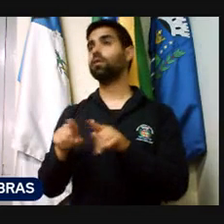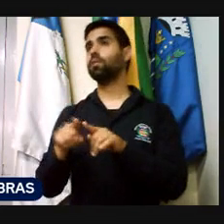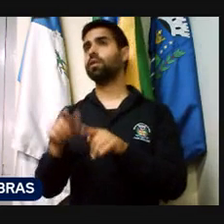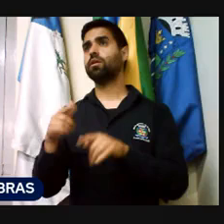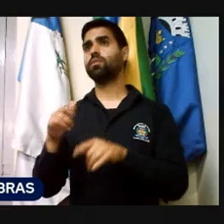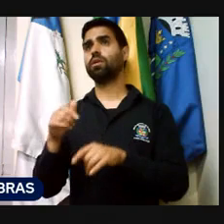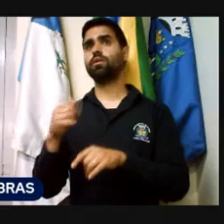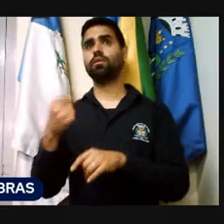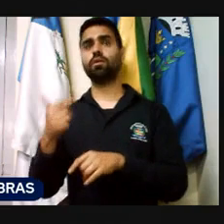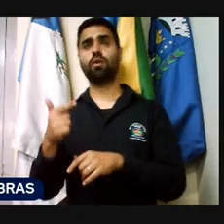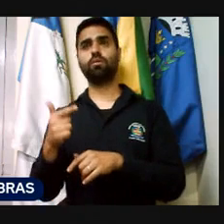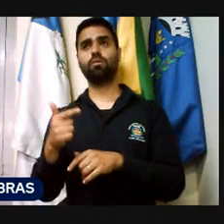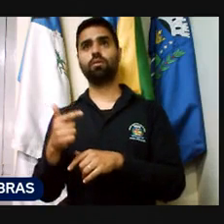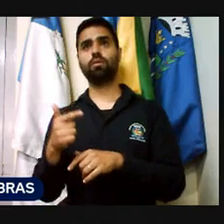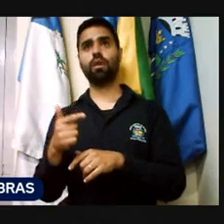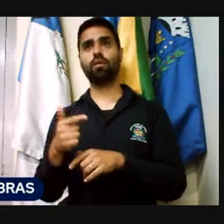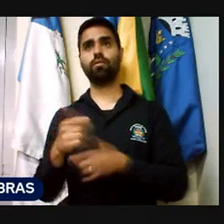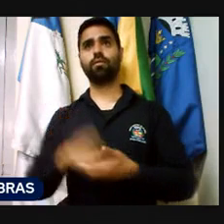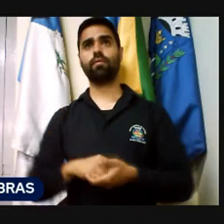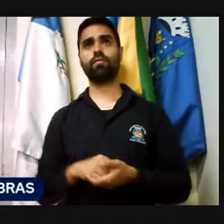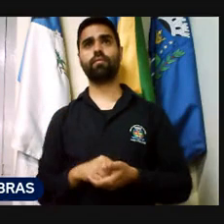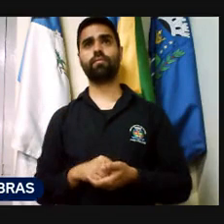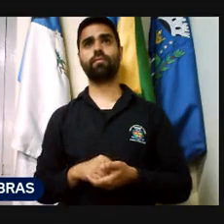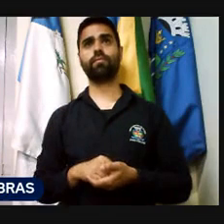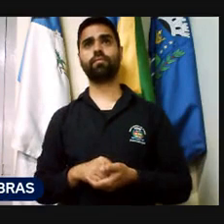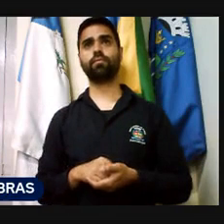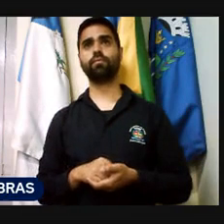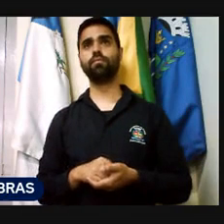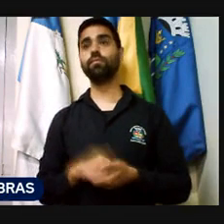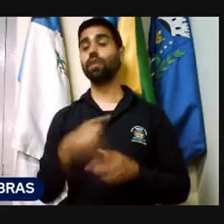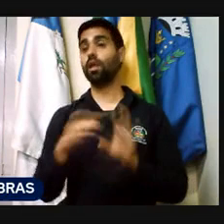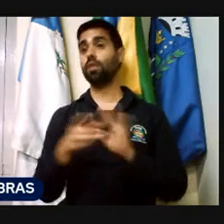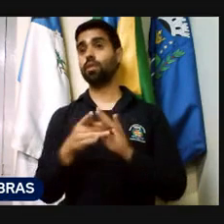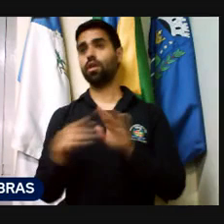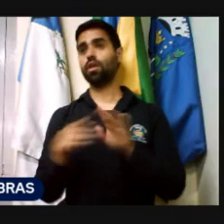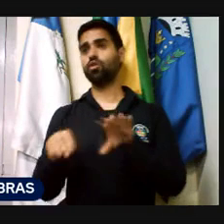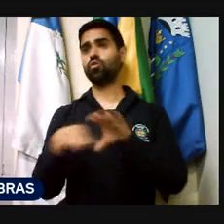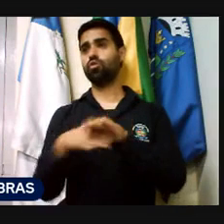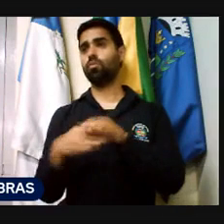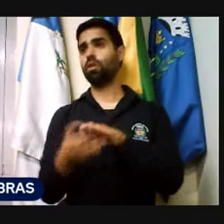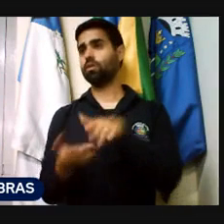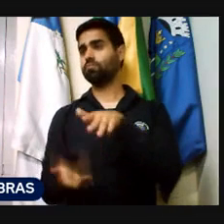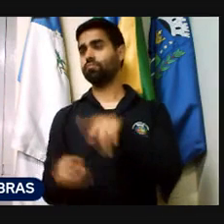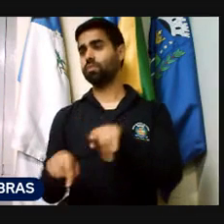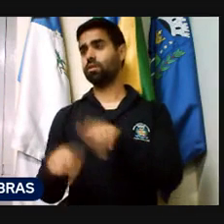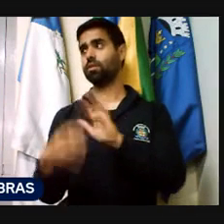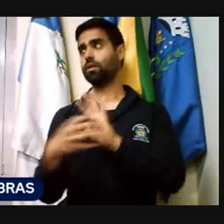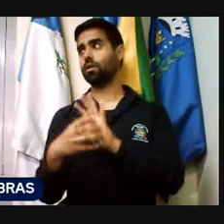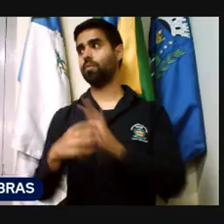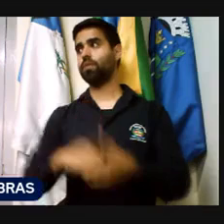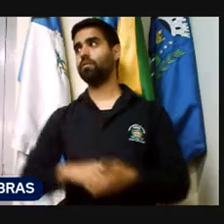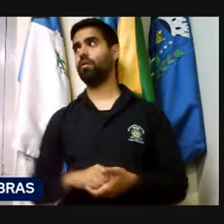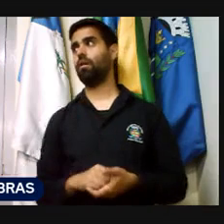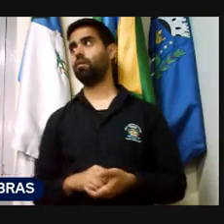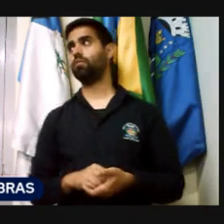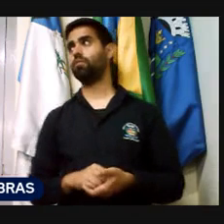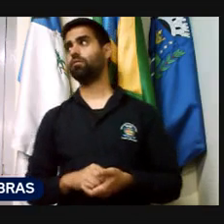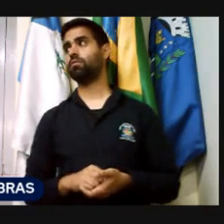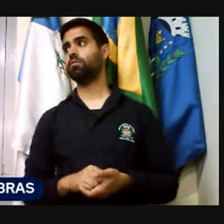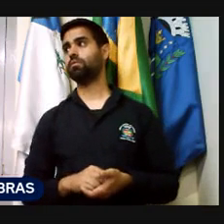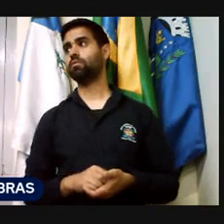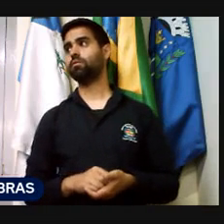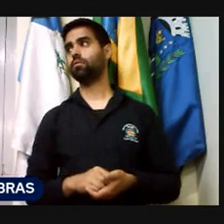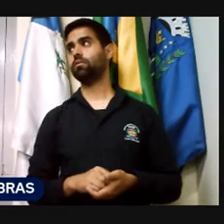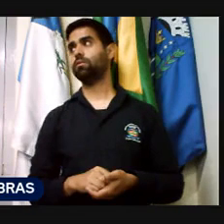não intervenção dos pareceres da consultoria jurídica na autonomia do processo legislativo dessa casa. Se Vossa Excelência não